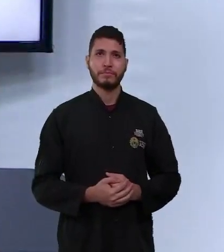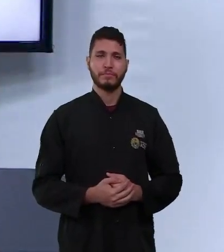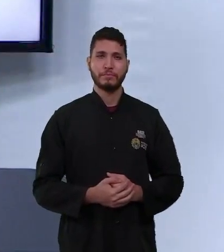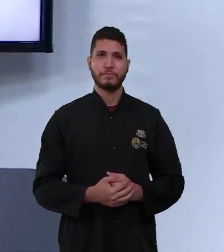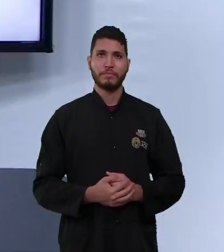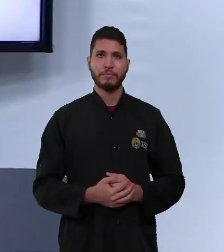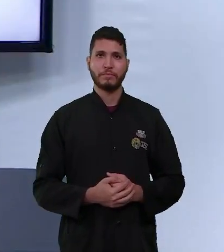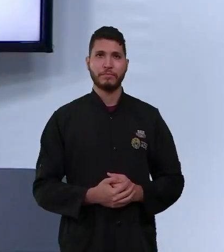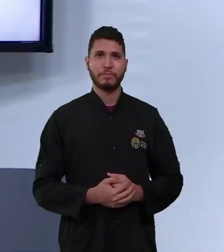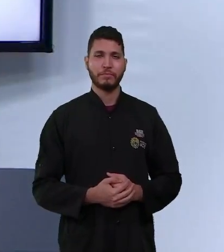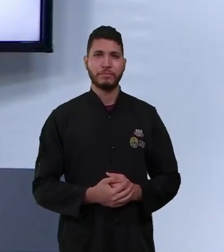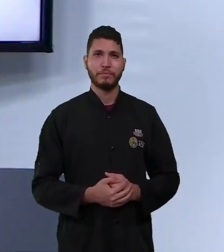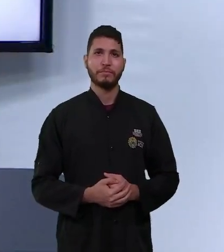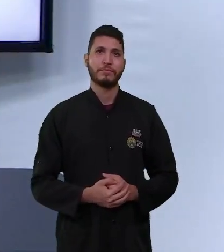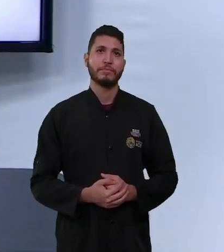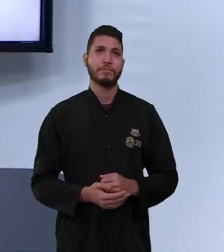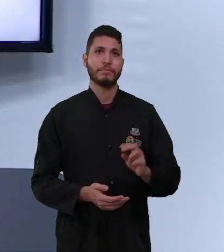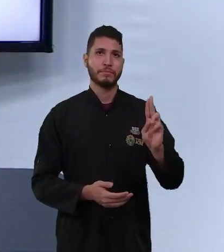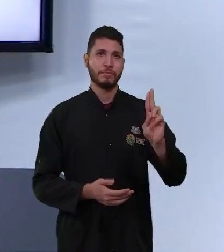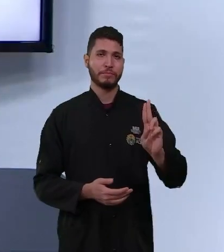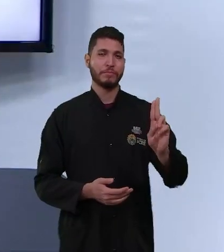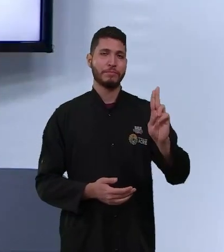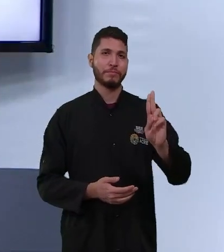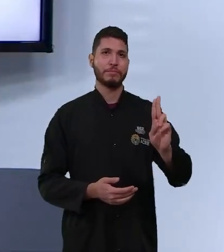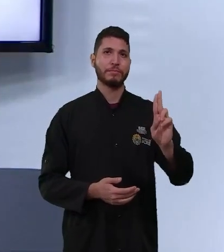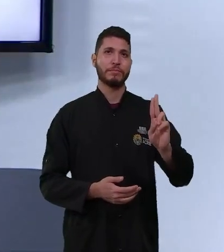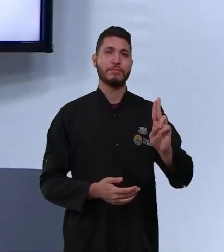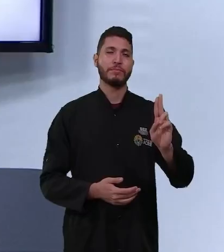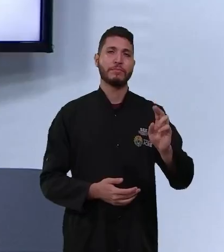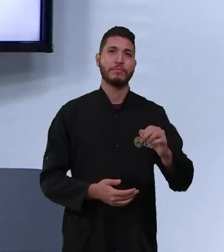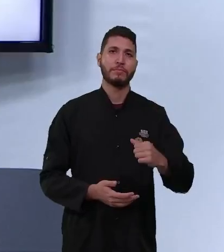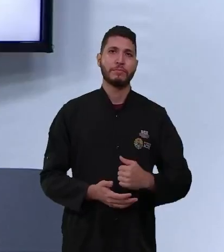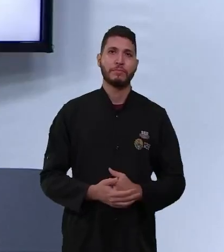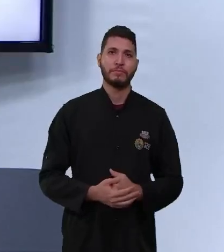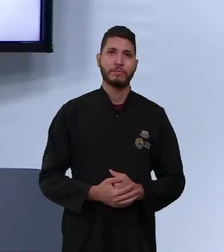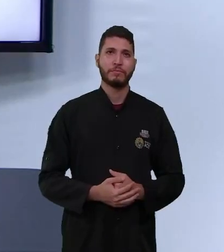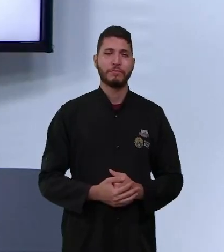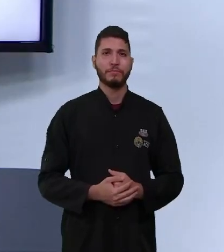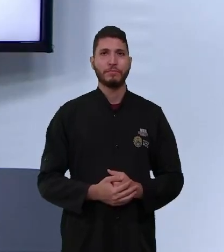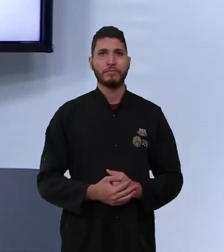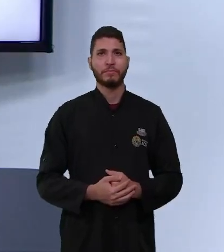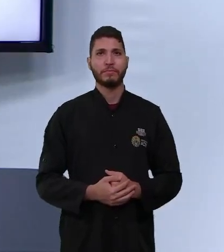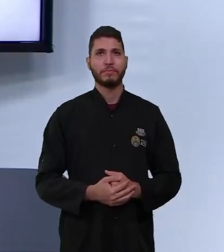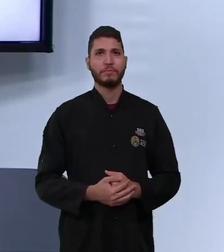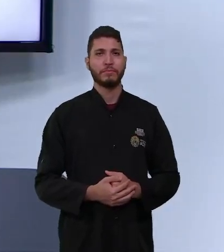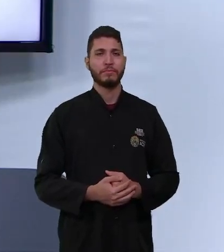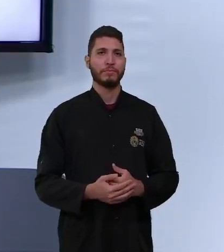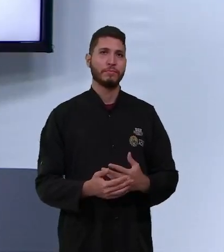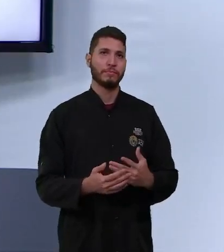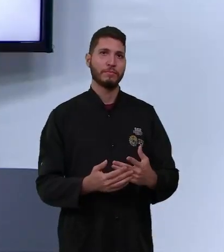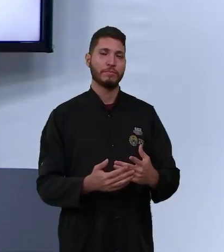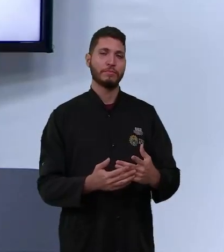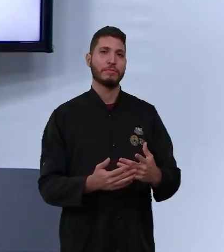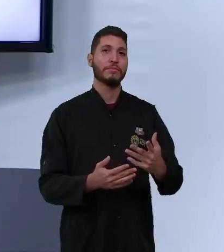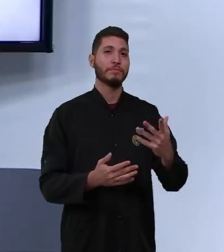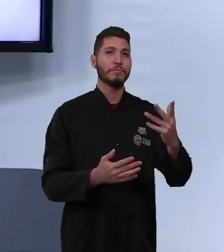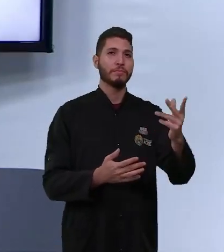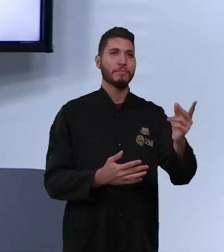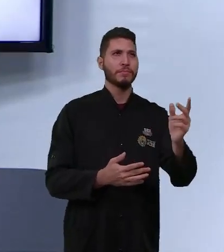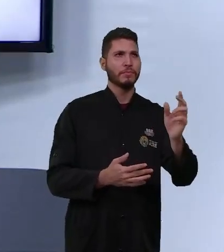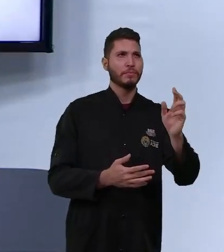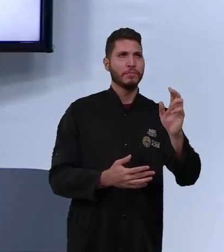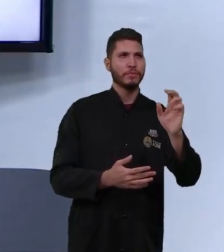eles são utilizados para definir as pessoas do discurso,